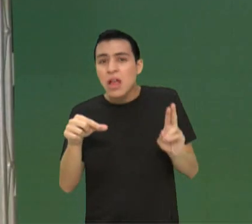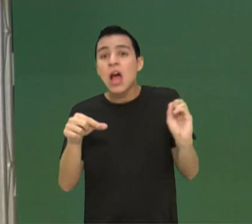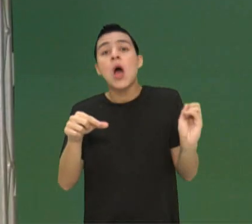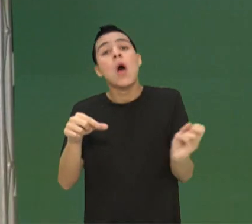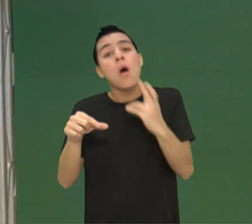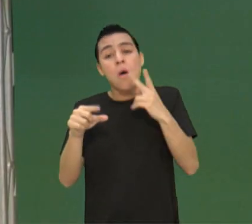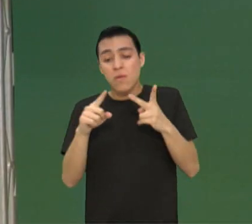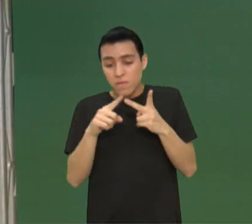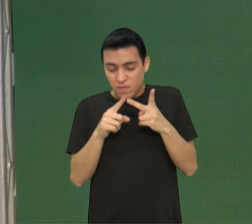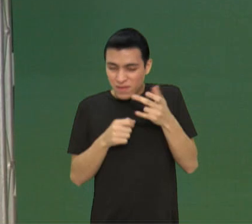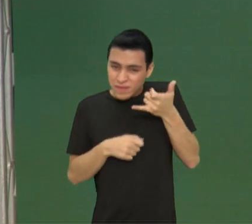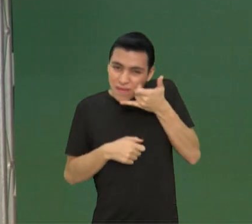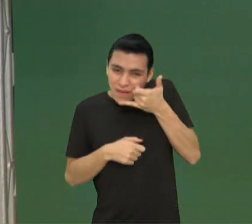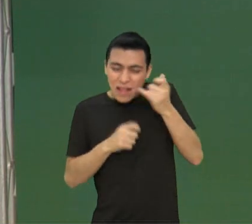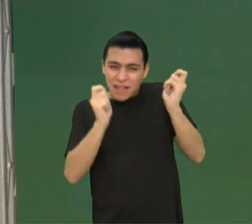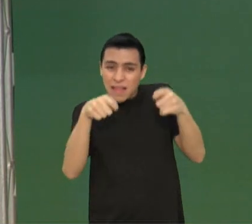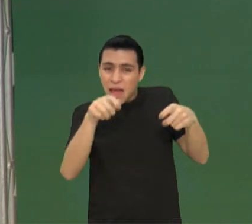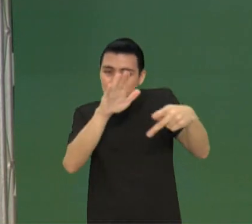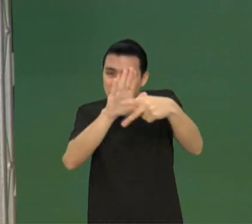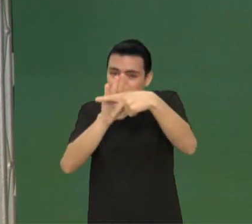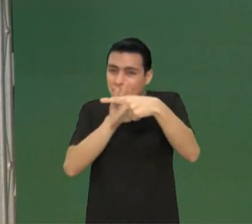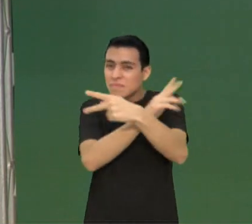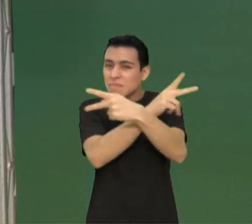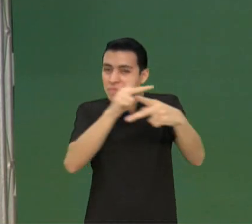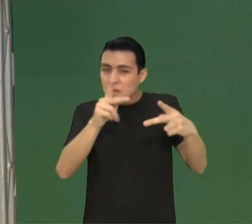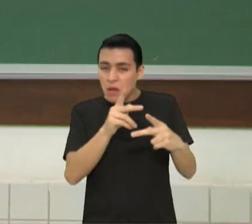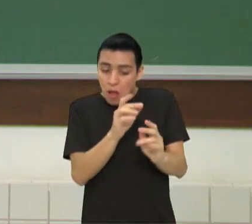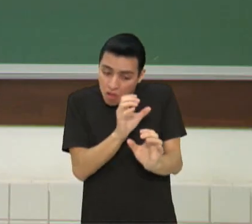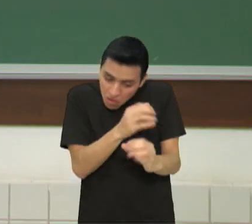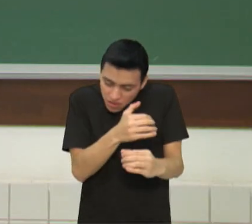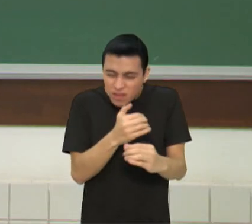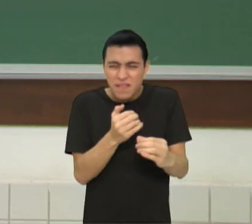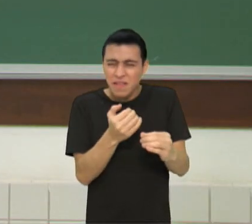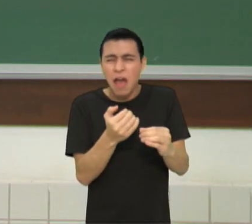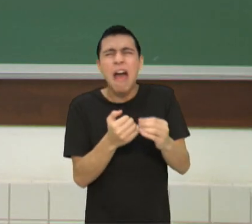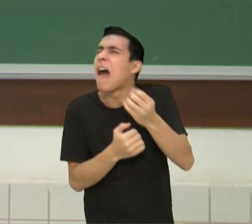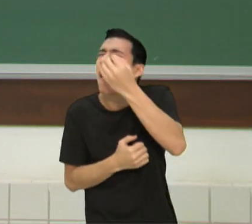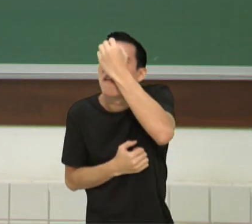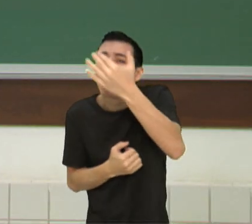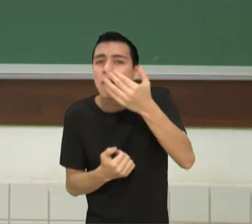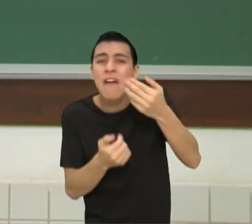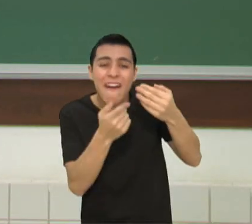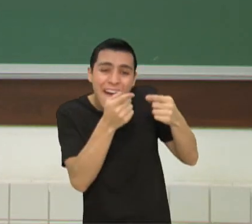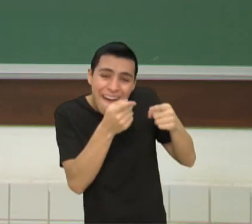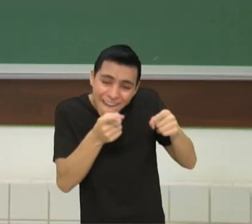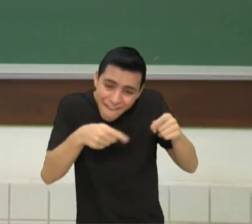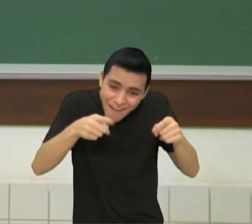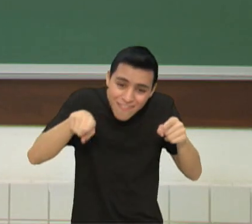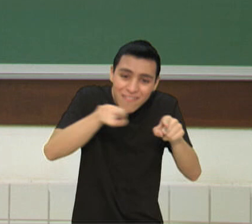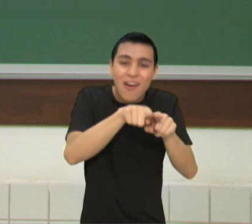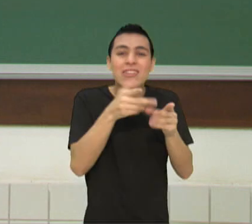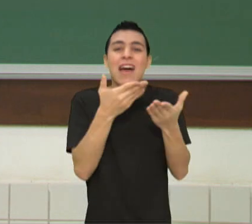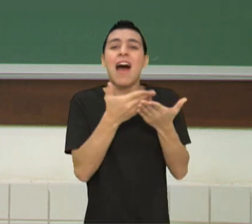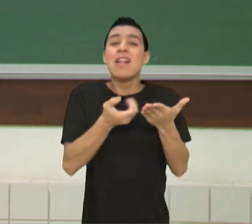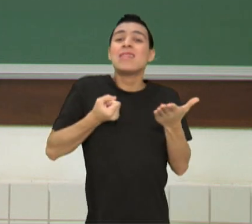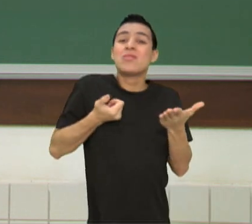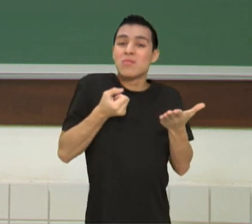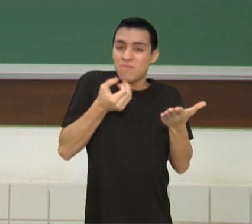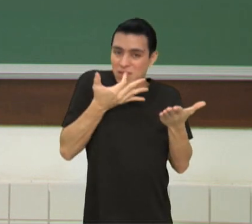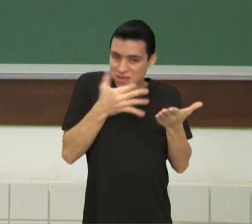próprio microscópio. Não lembra? Volta nessa aula, se eu não me engano, a aula 10. Acessa lá, no Aulas Paraná tem tudo isso para